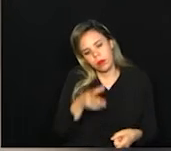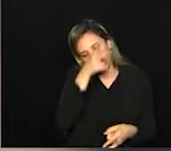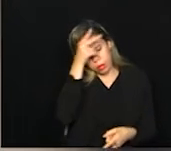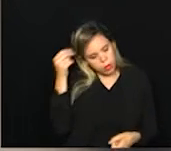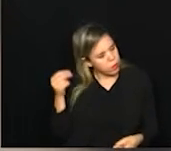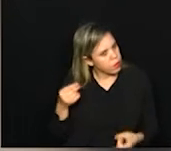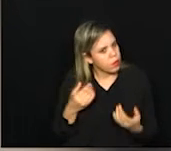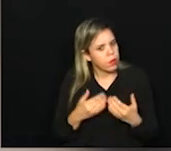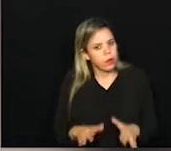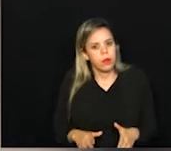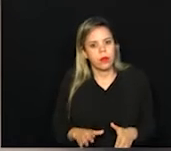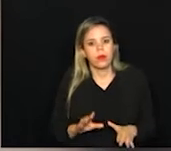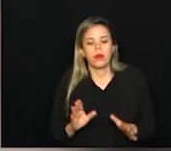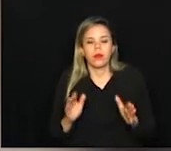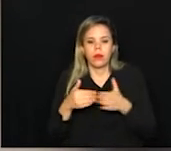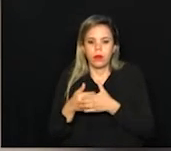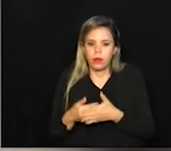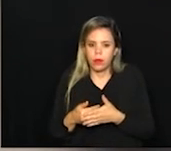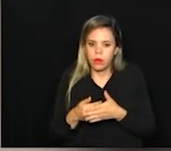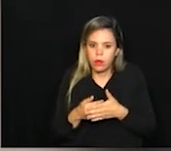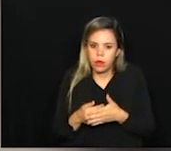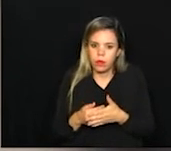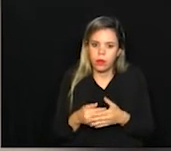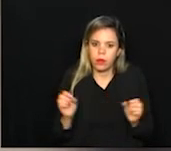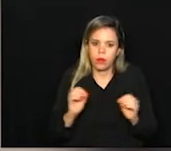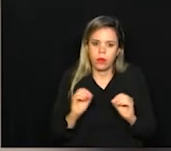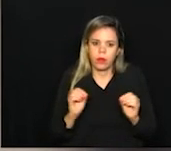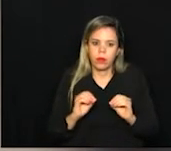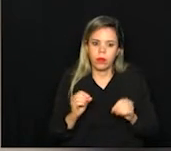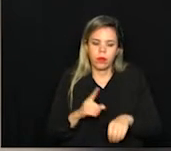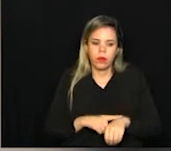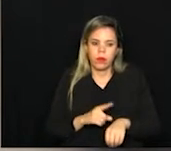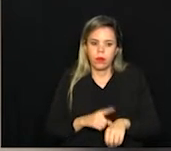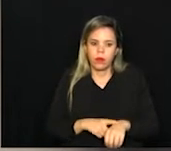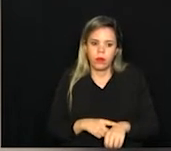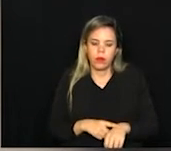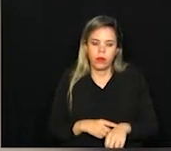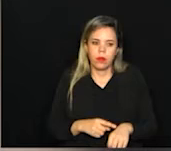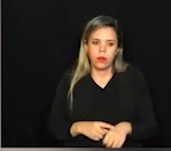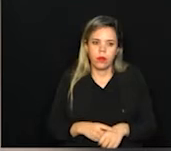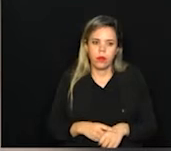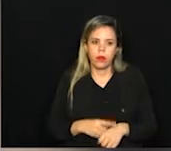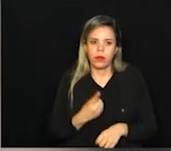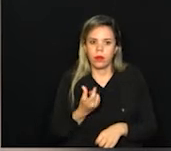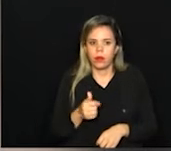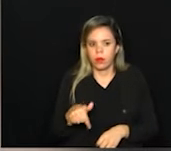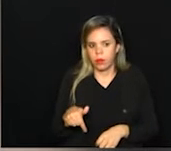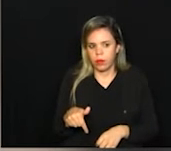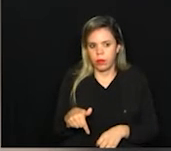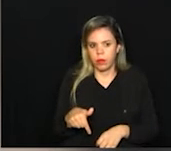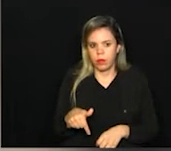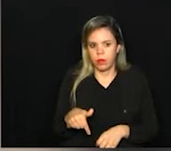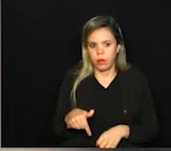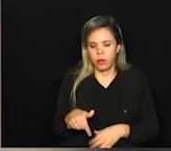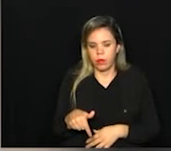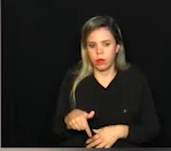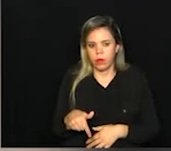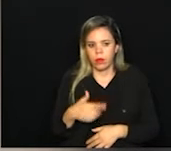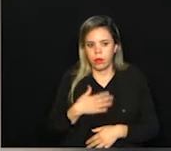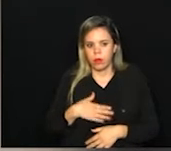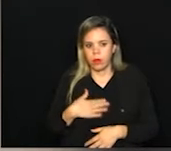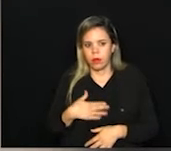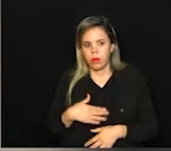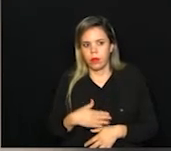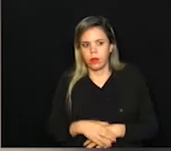públicos, abertos ou fechados, e nem tampouco de horários, a partir de 17 de